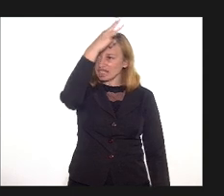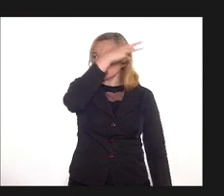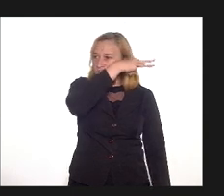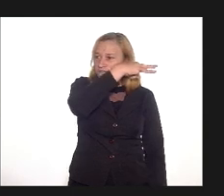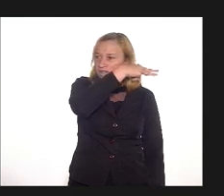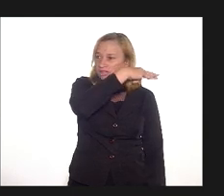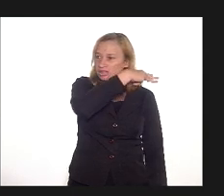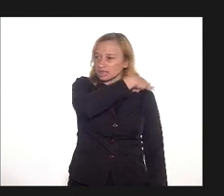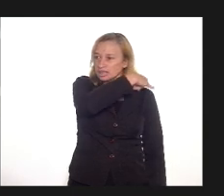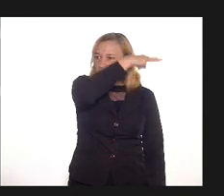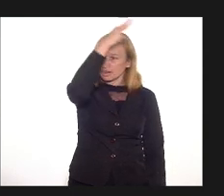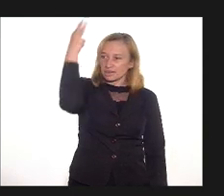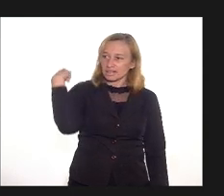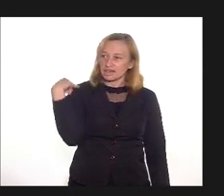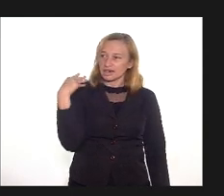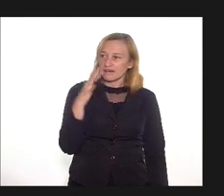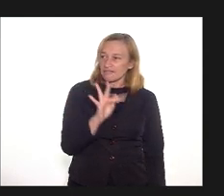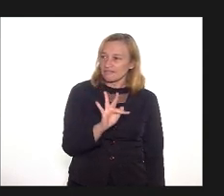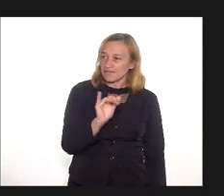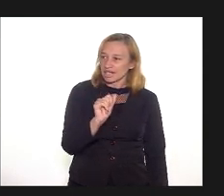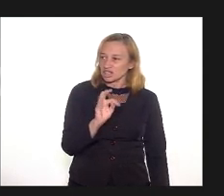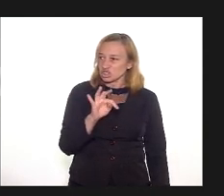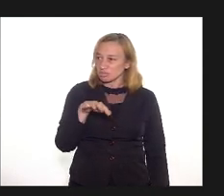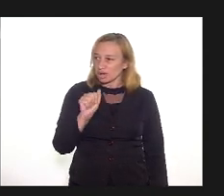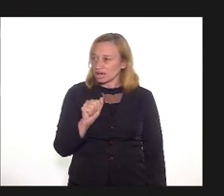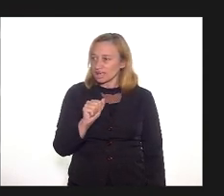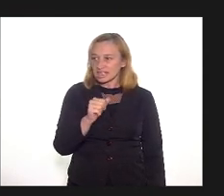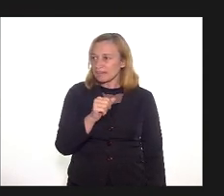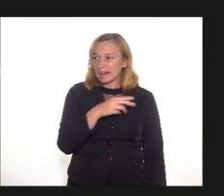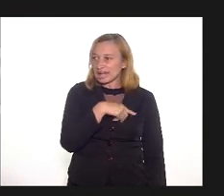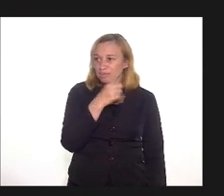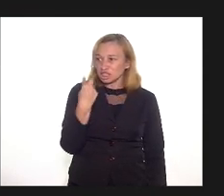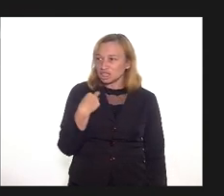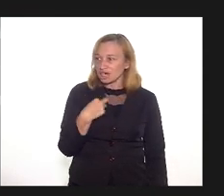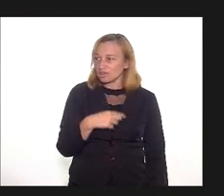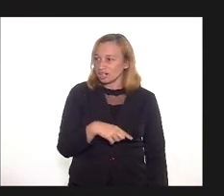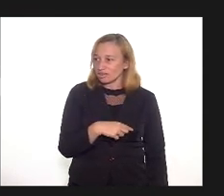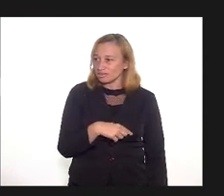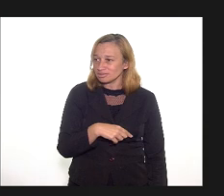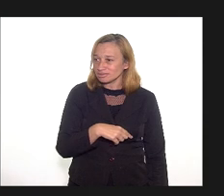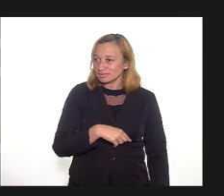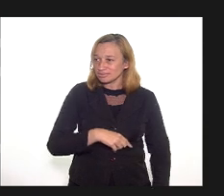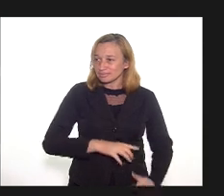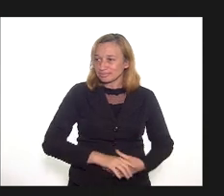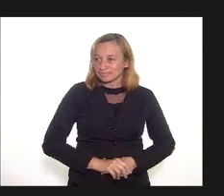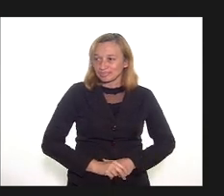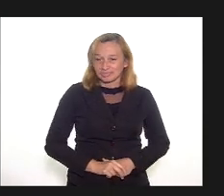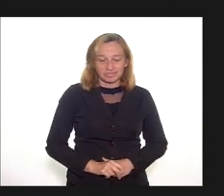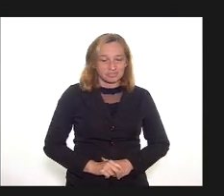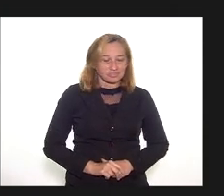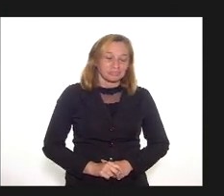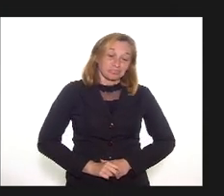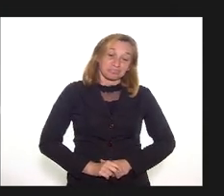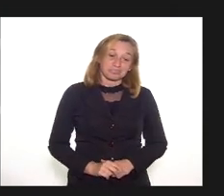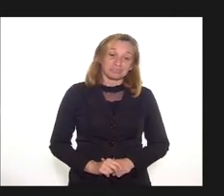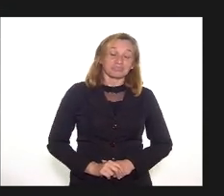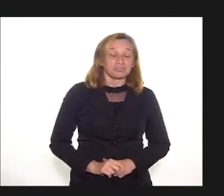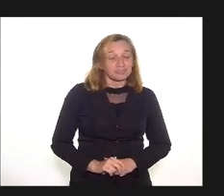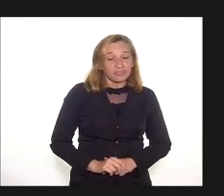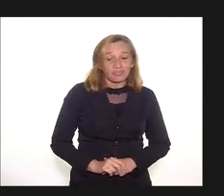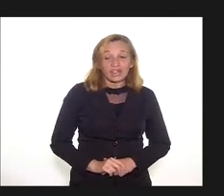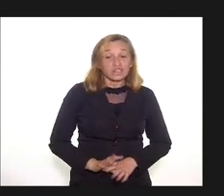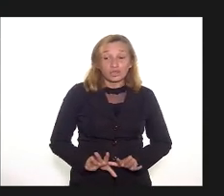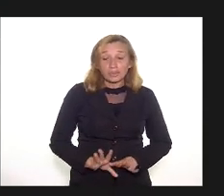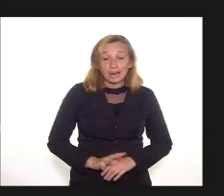importantíssima importantíssima né no no exercício da fé e